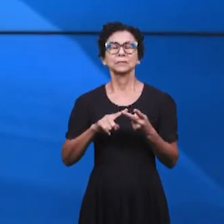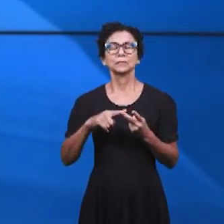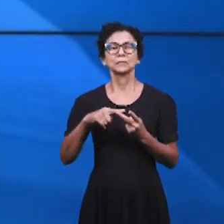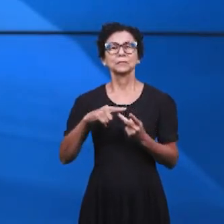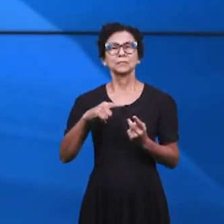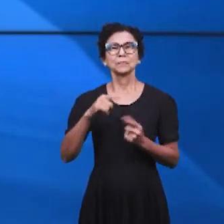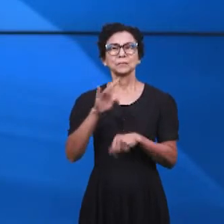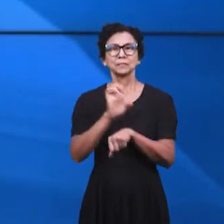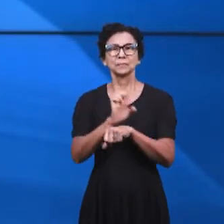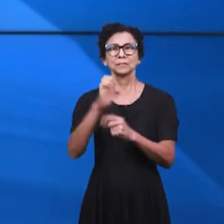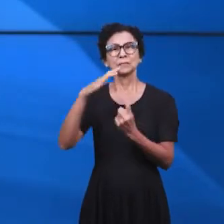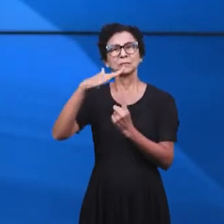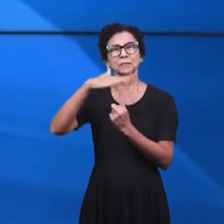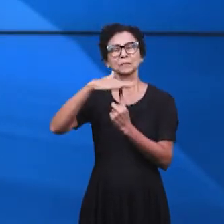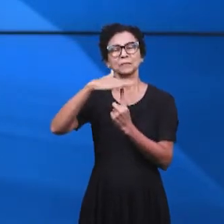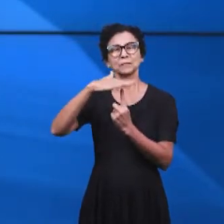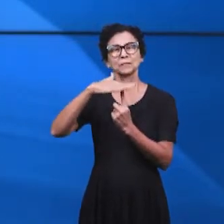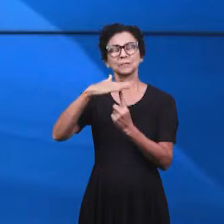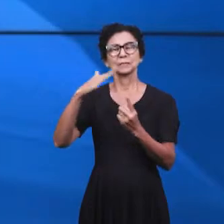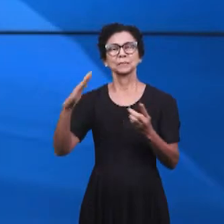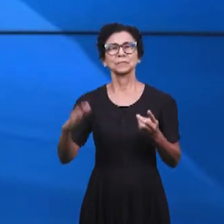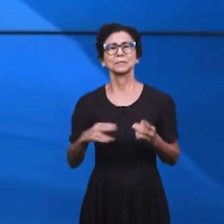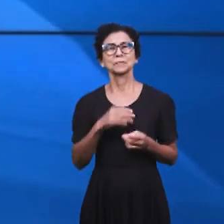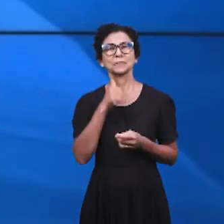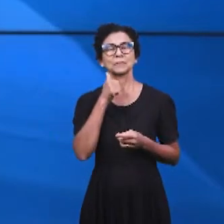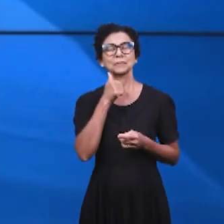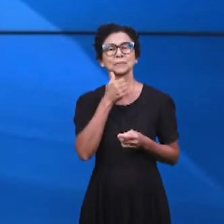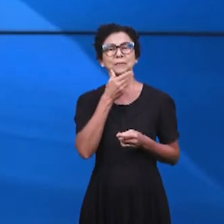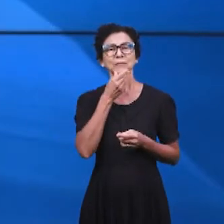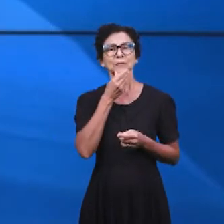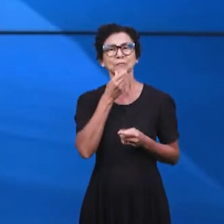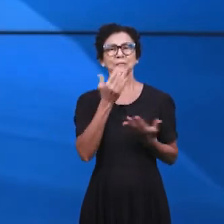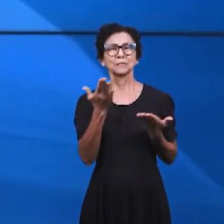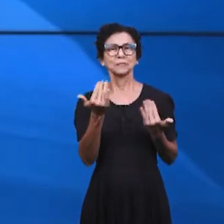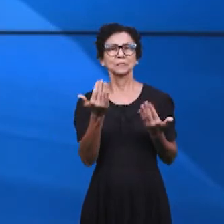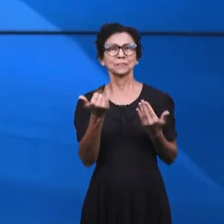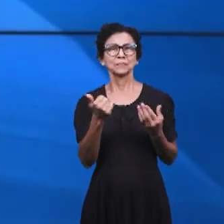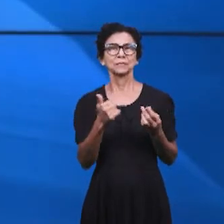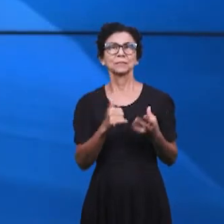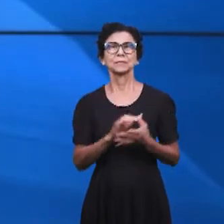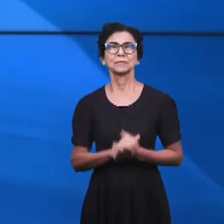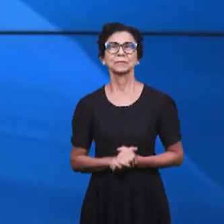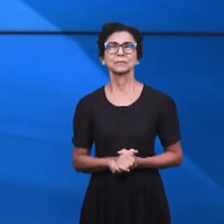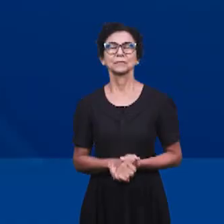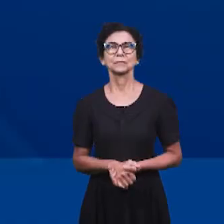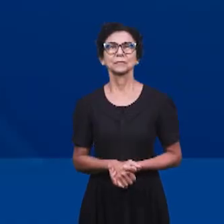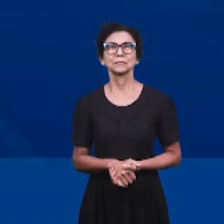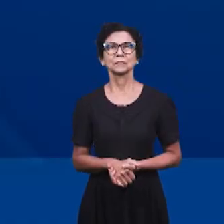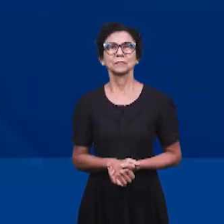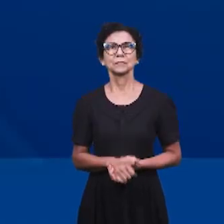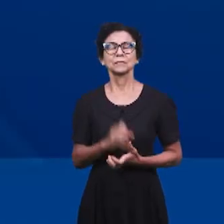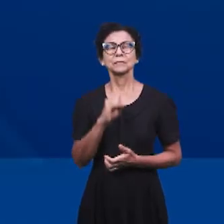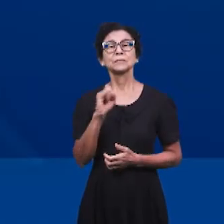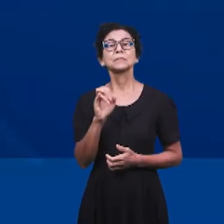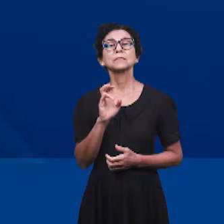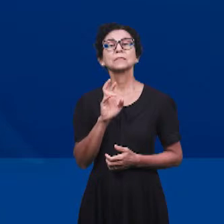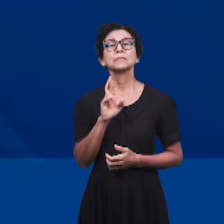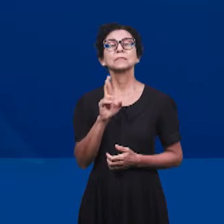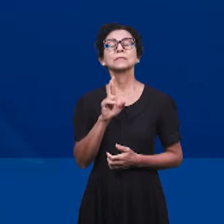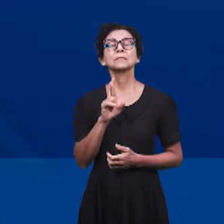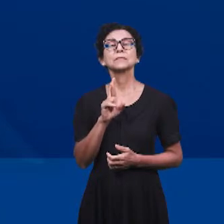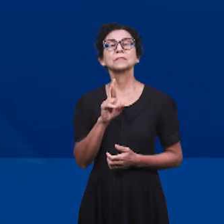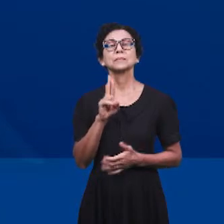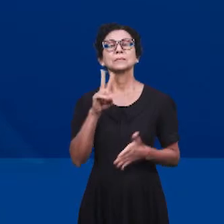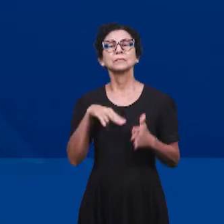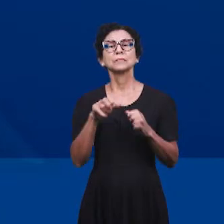a participação de Renivan Júnior, que é jovem da igreja em Maringá. Vamos assistir. Júnior,